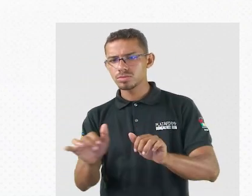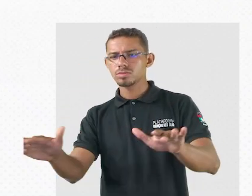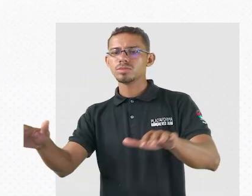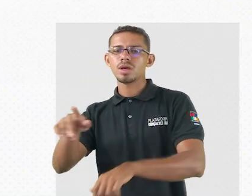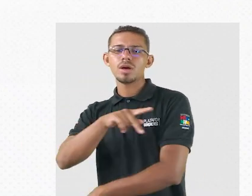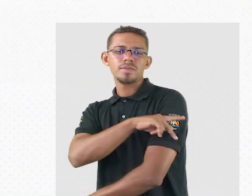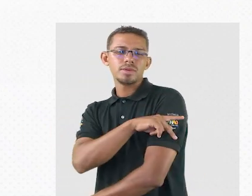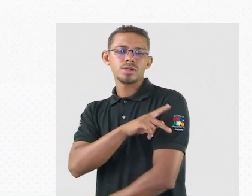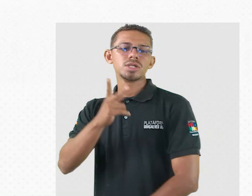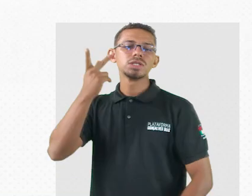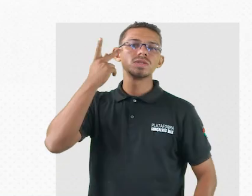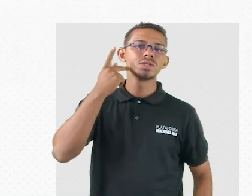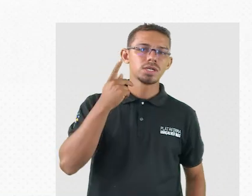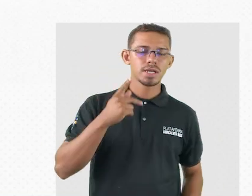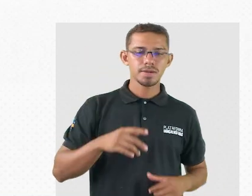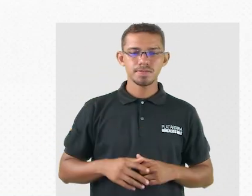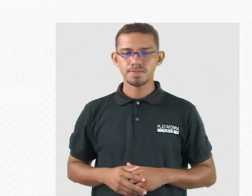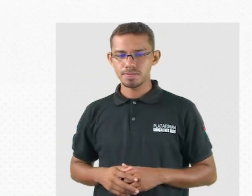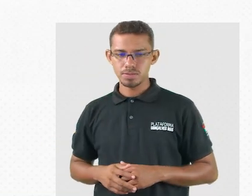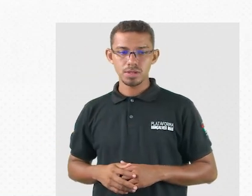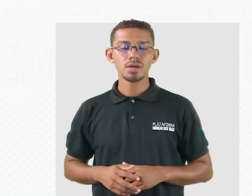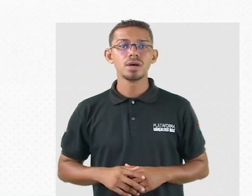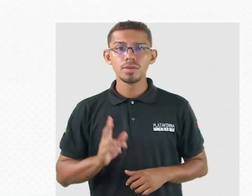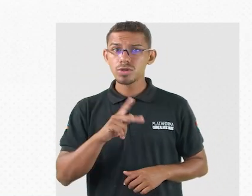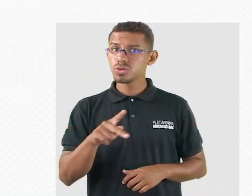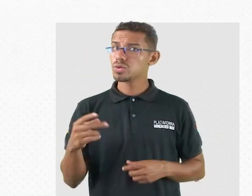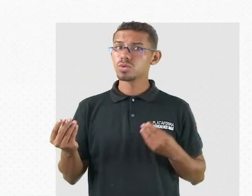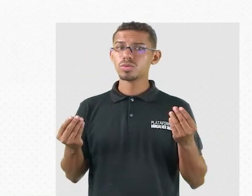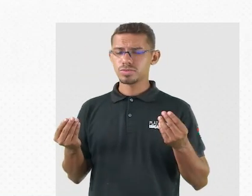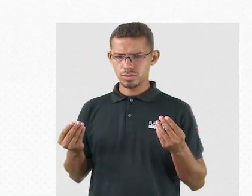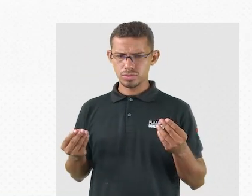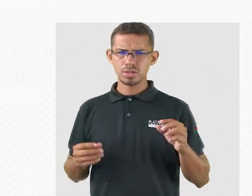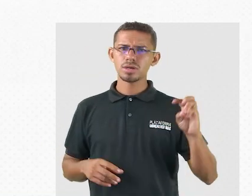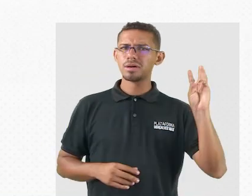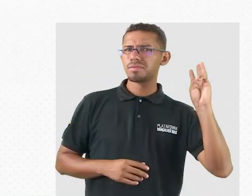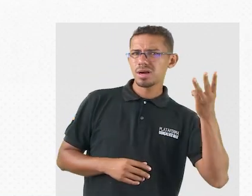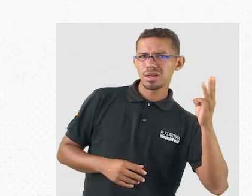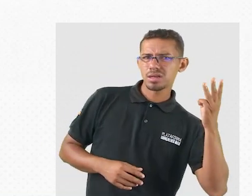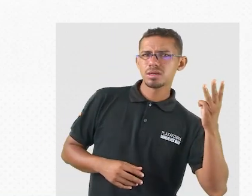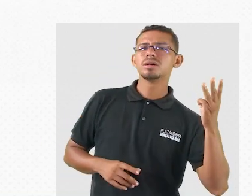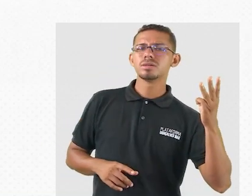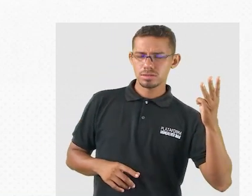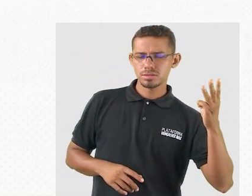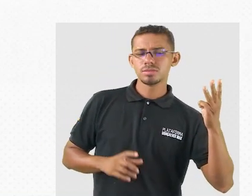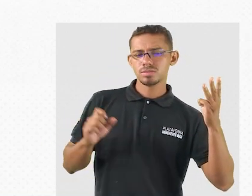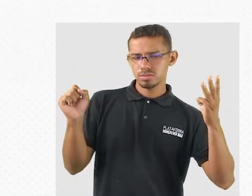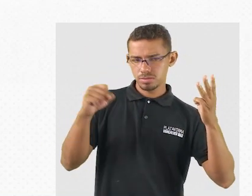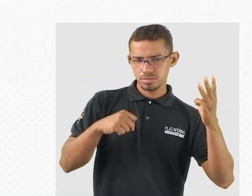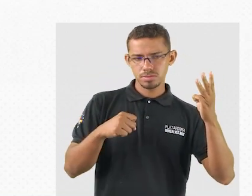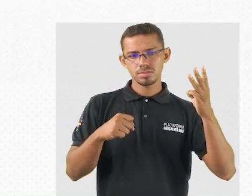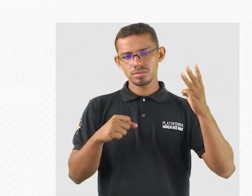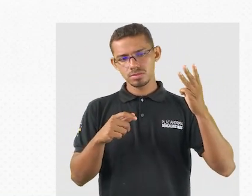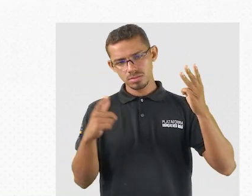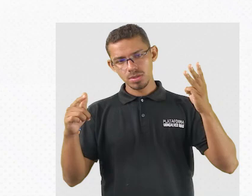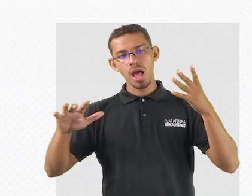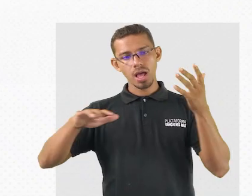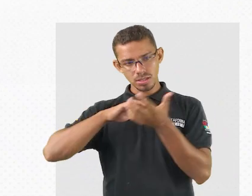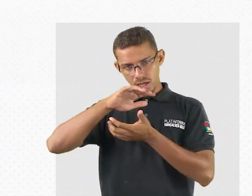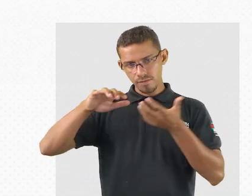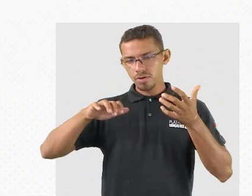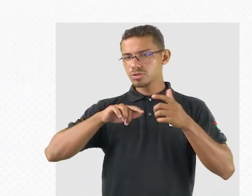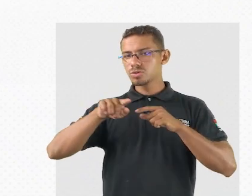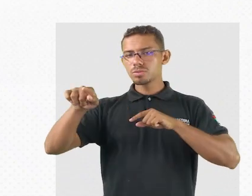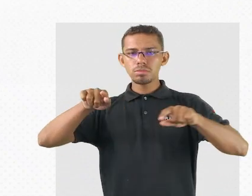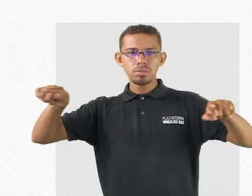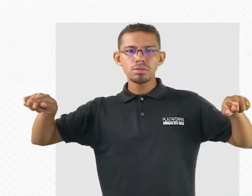Piauí e ao Ceará. Bom, professor, mas como é que é isso? Eu falou que era no Maranhão. Sim, gente, mas as revoltas,